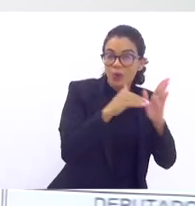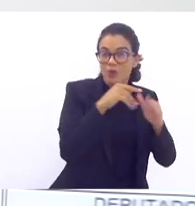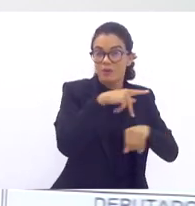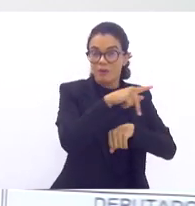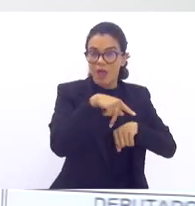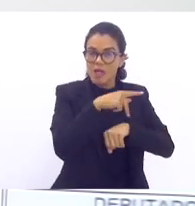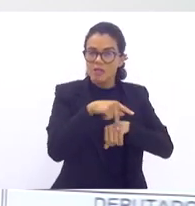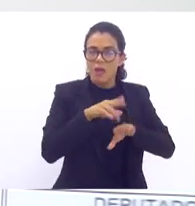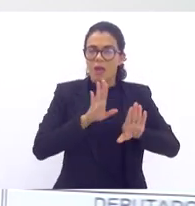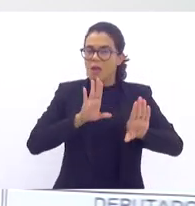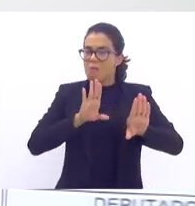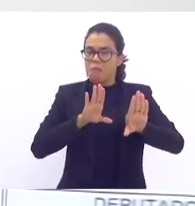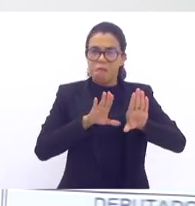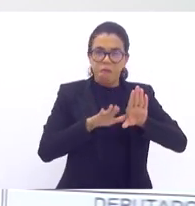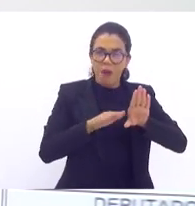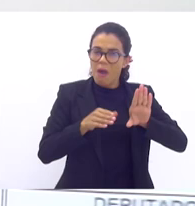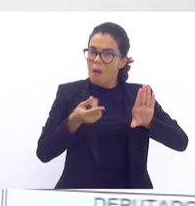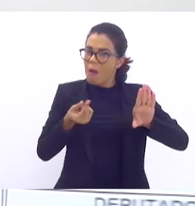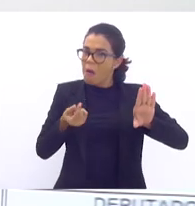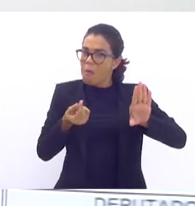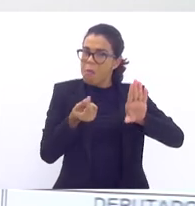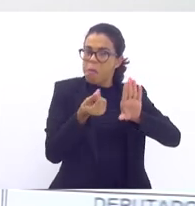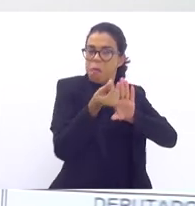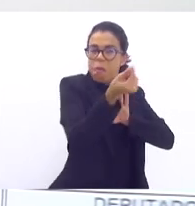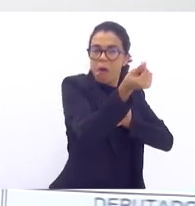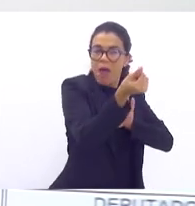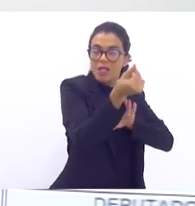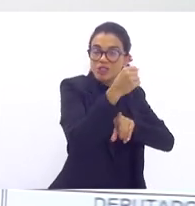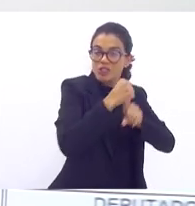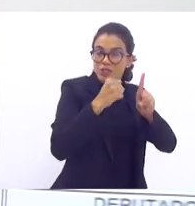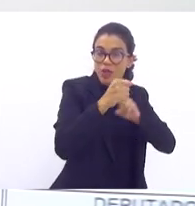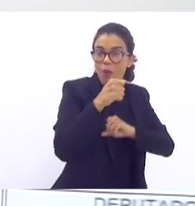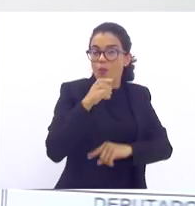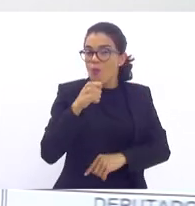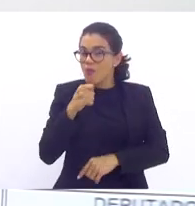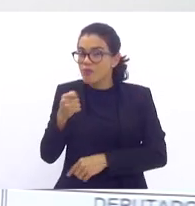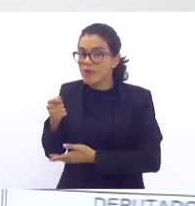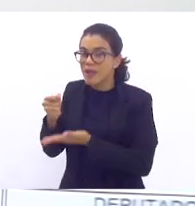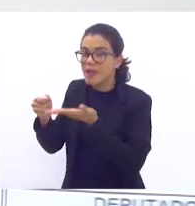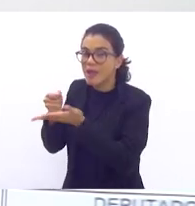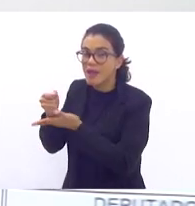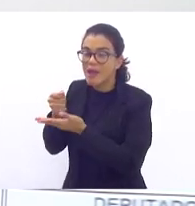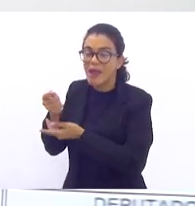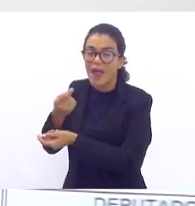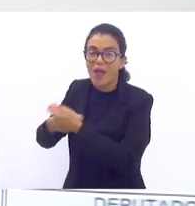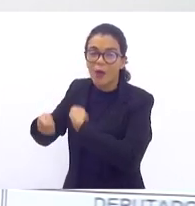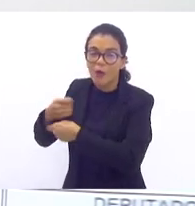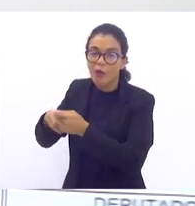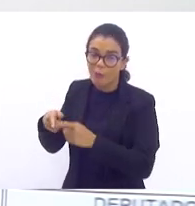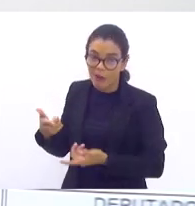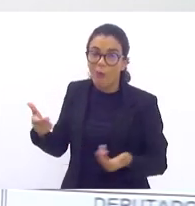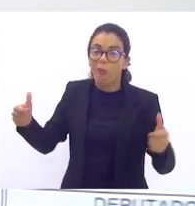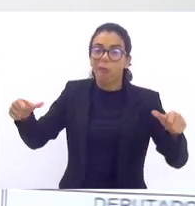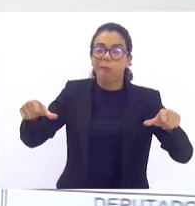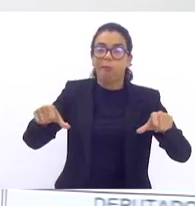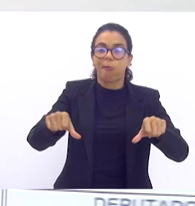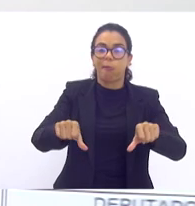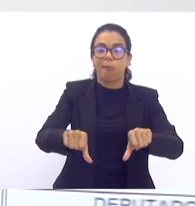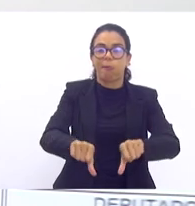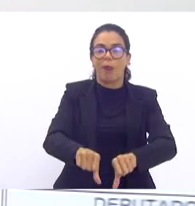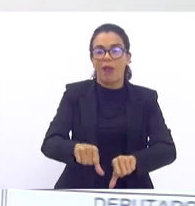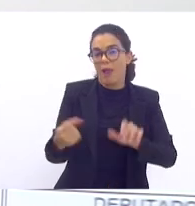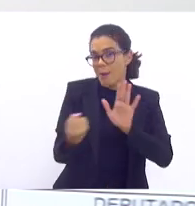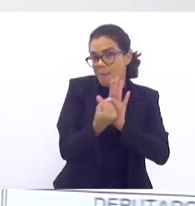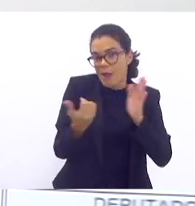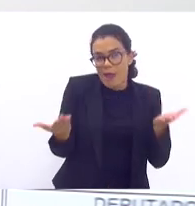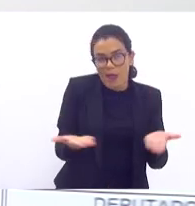o acelerador do investimento social sem ter a base econômica tiveram tragédias que marcam até